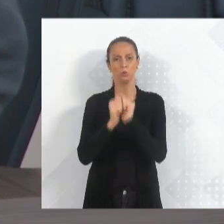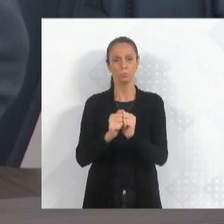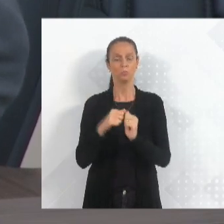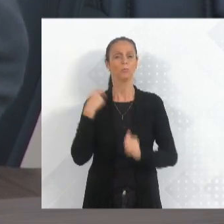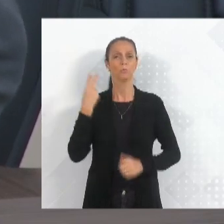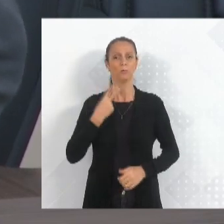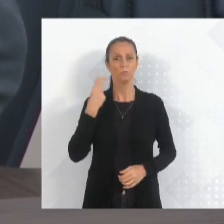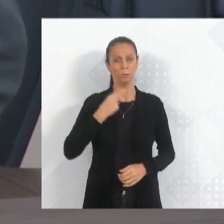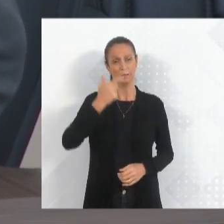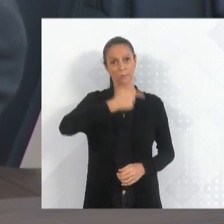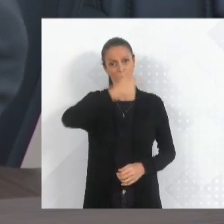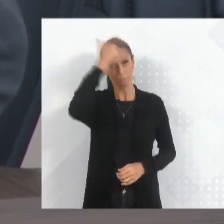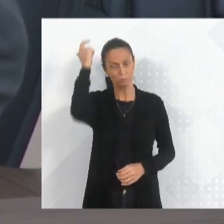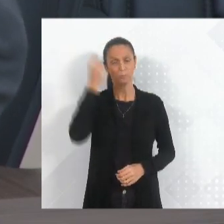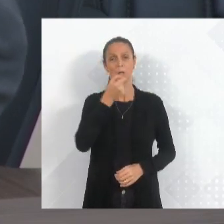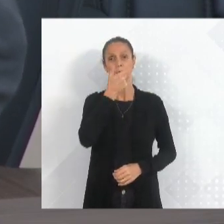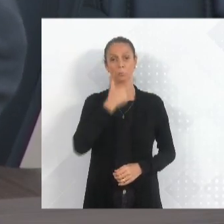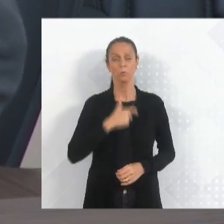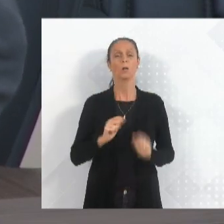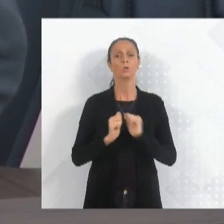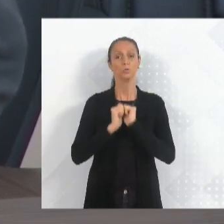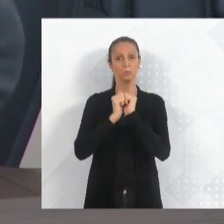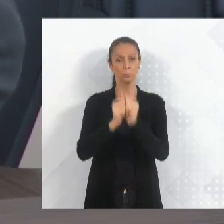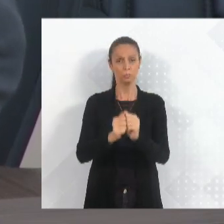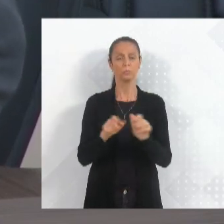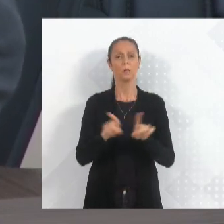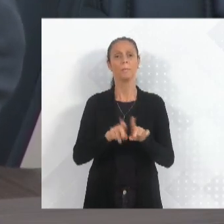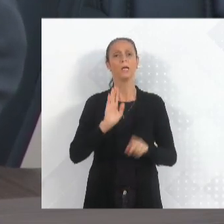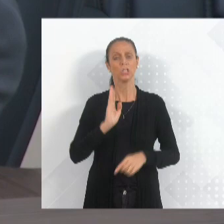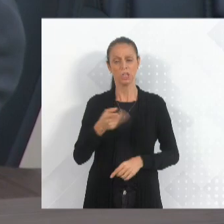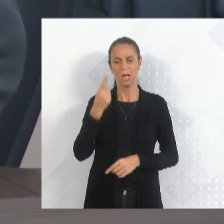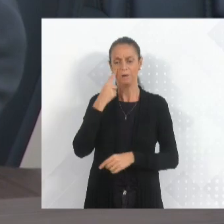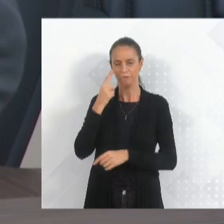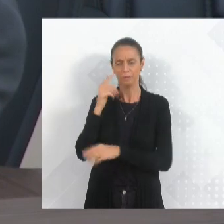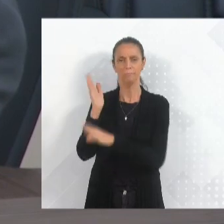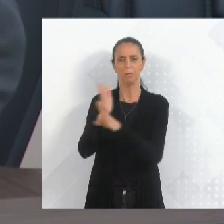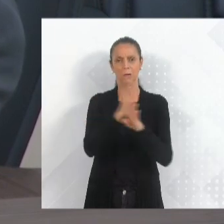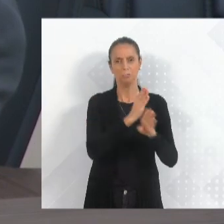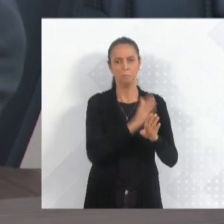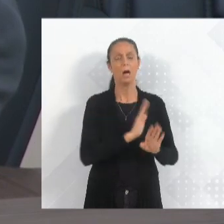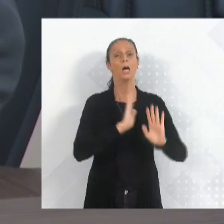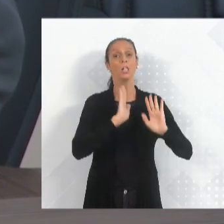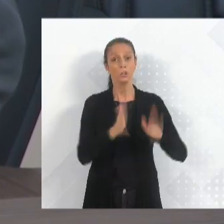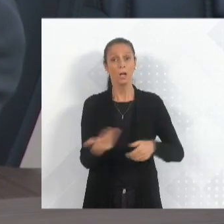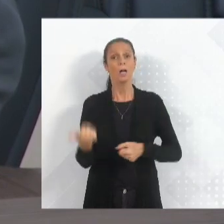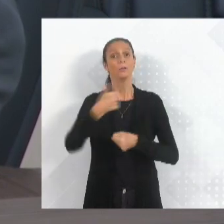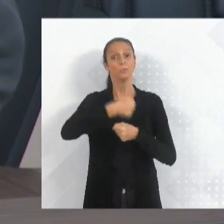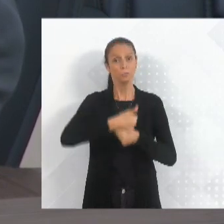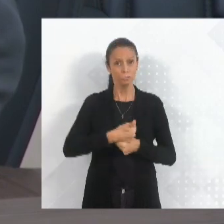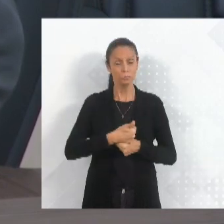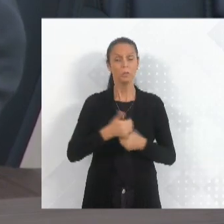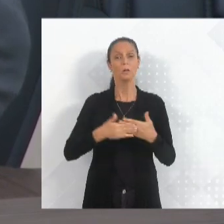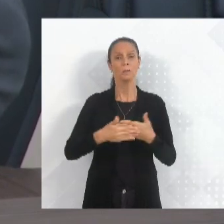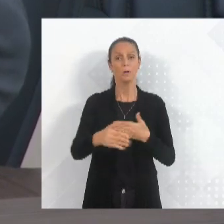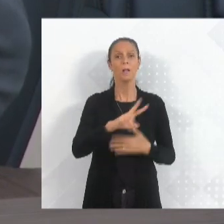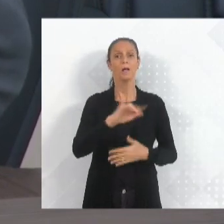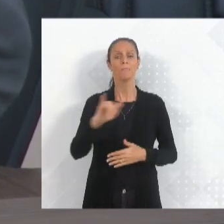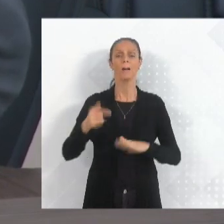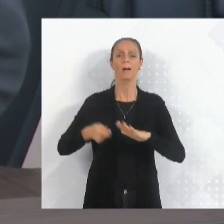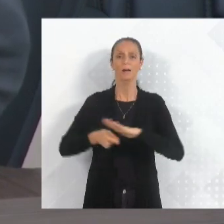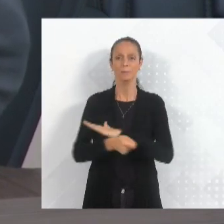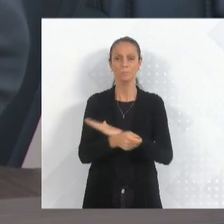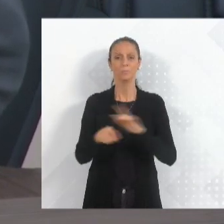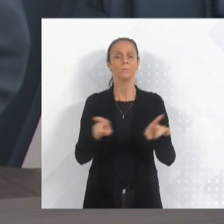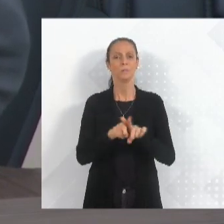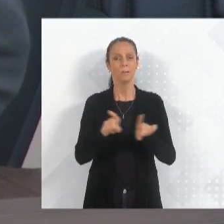Beltrame, foi diagnosticado, e aí então a gente já fez essas trocas, já fez esse atendimento, e nós vamos estar fazendo em breve um investimento